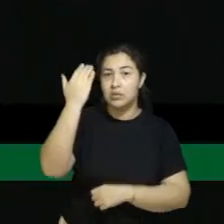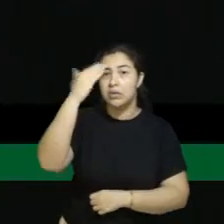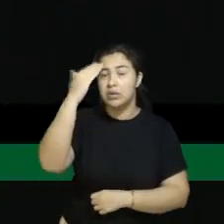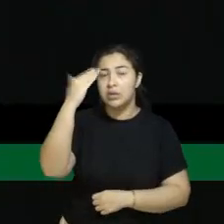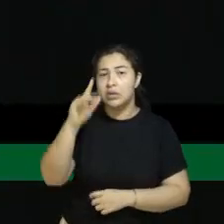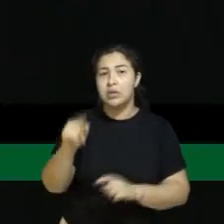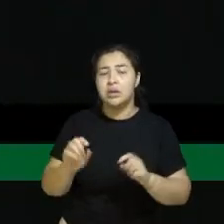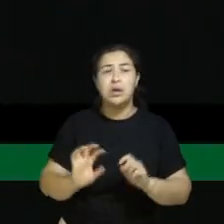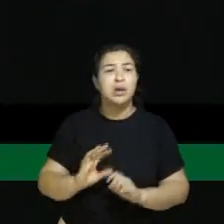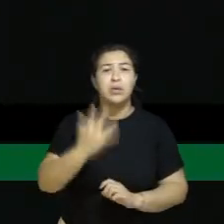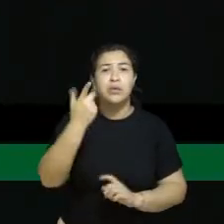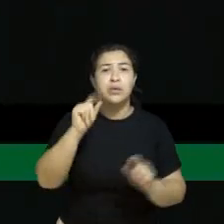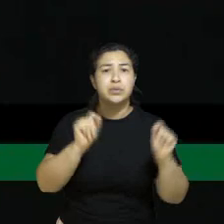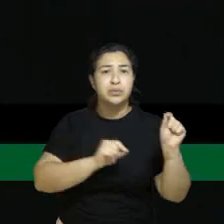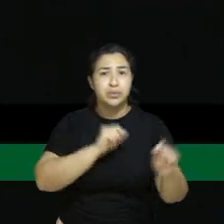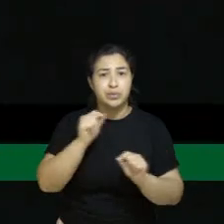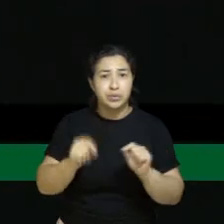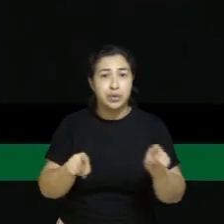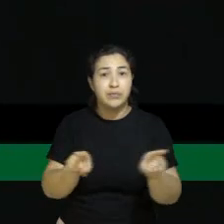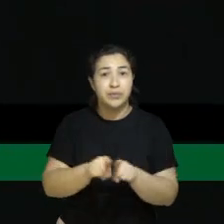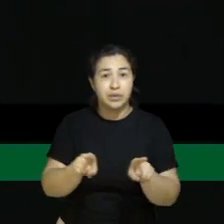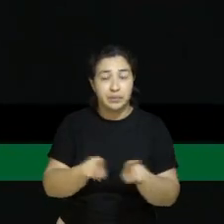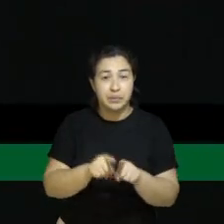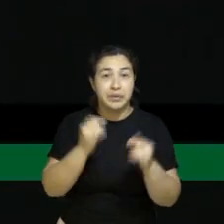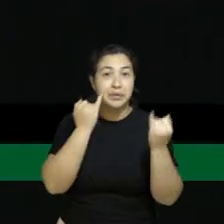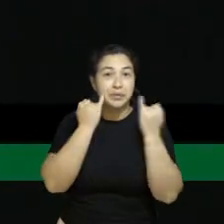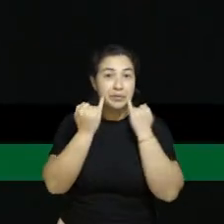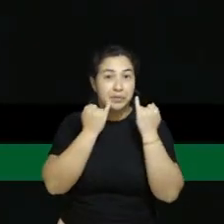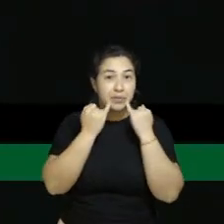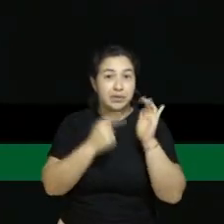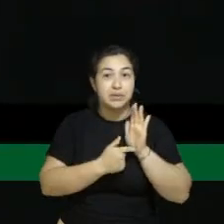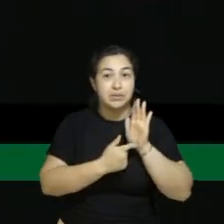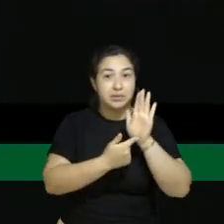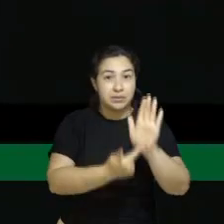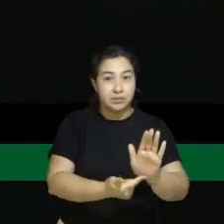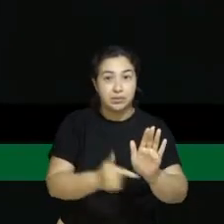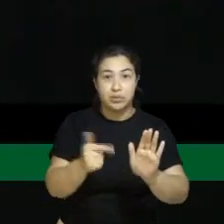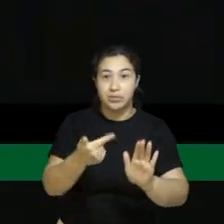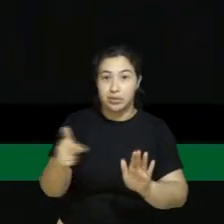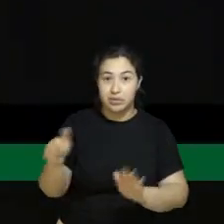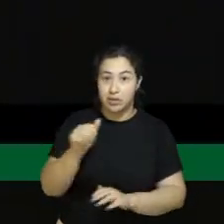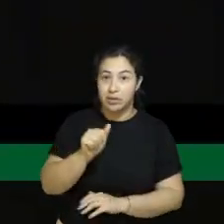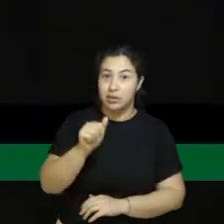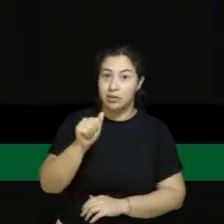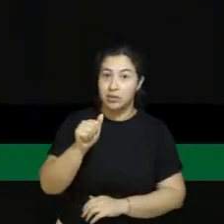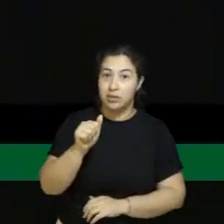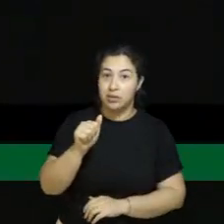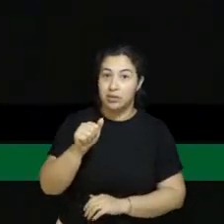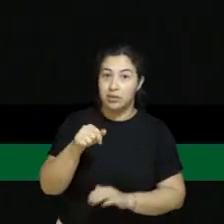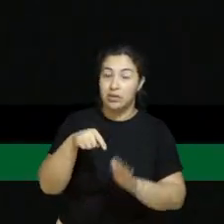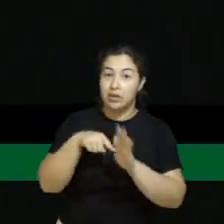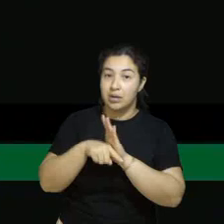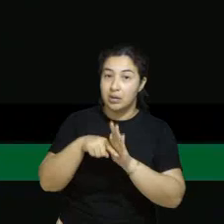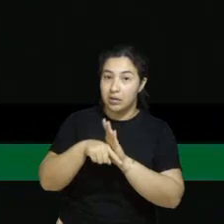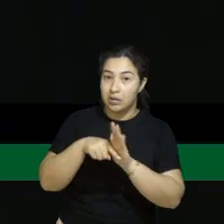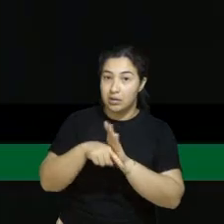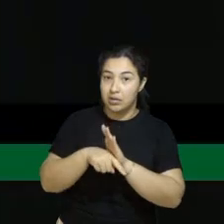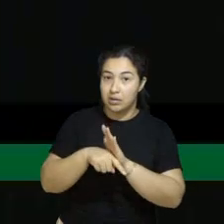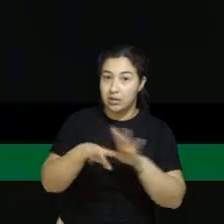controladoria nesse processo todo e também a informação da denúncia de que não há auditores na área de tecnologia da